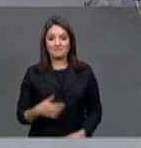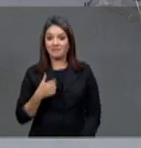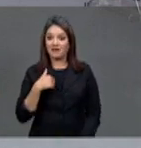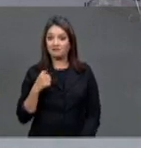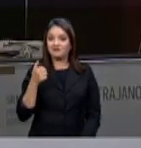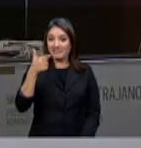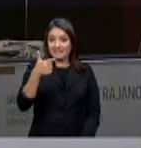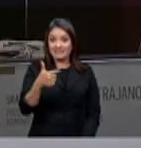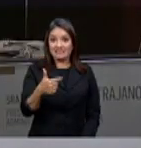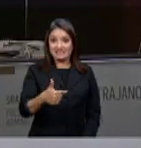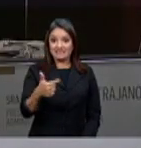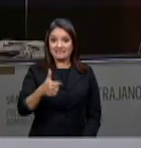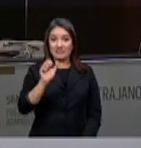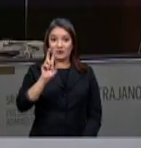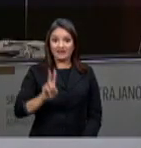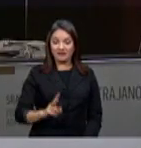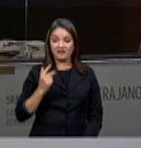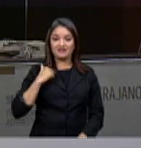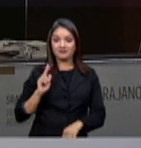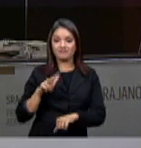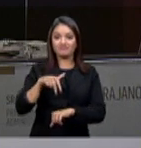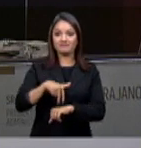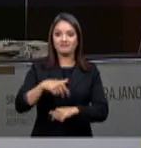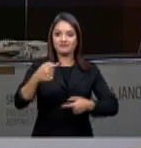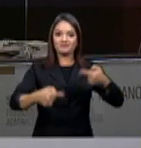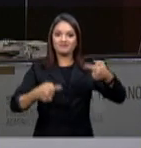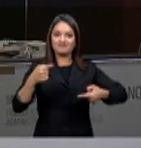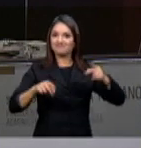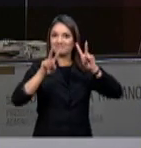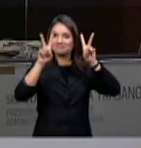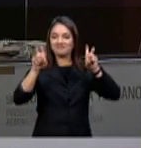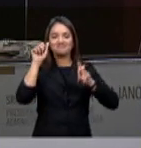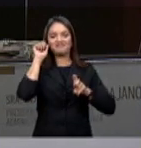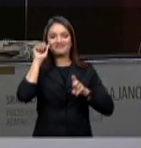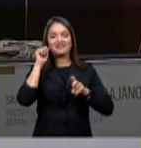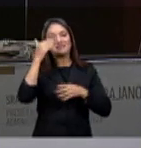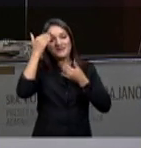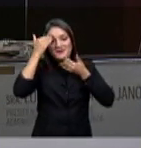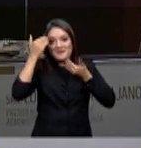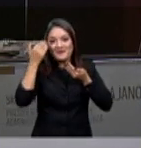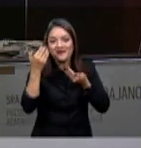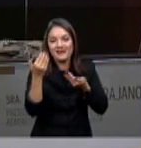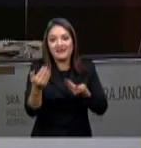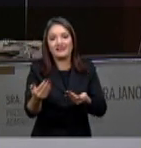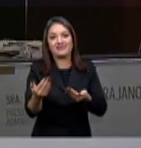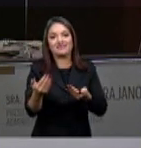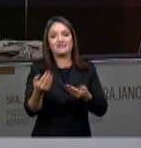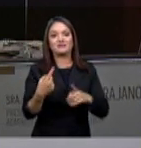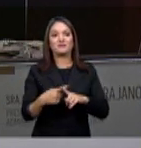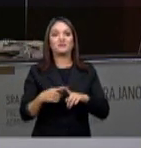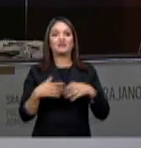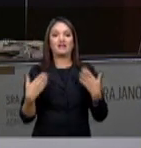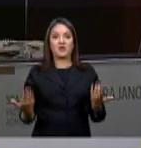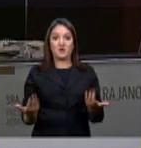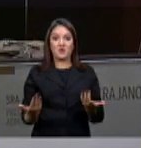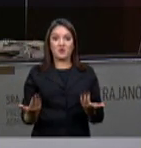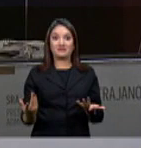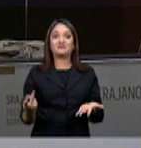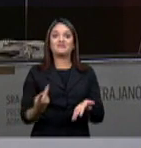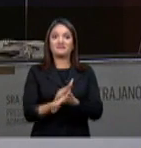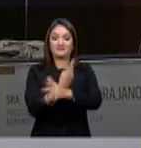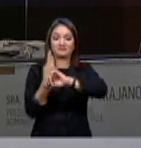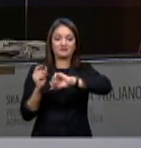tô aqui presente uma discussão sobre isso eu agradeço muitíssimo que eu acho que Bom dia nessa força